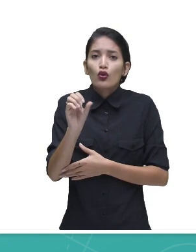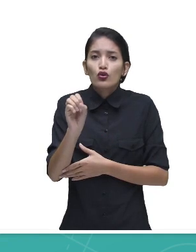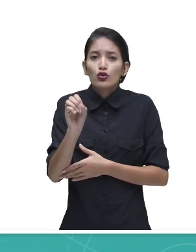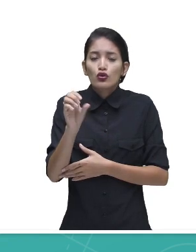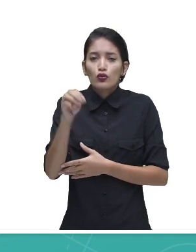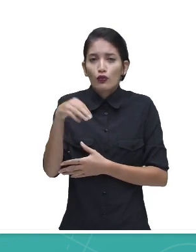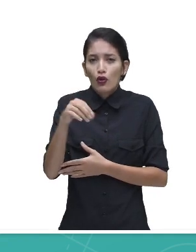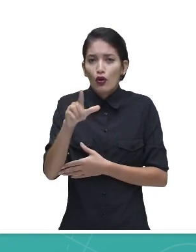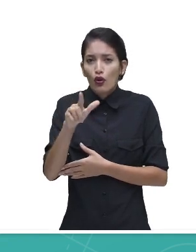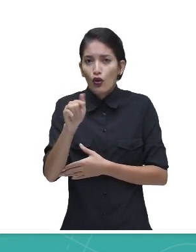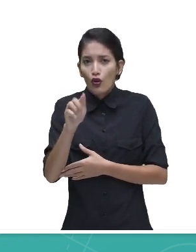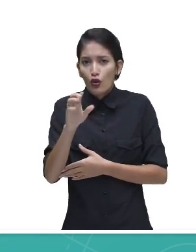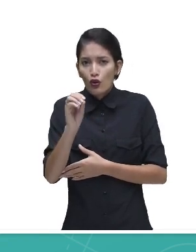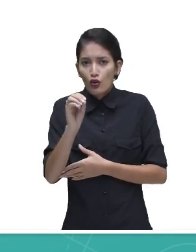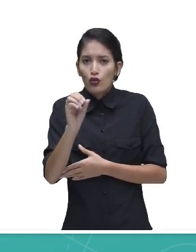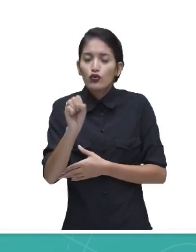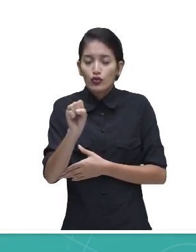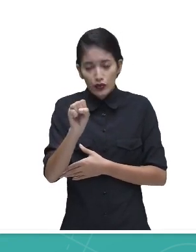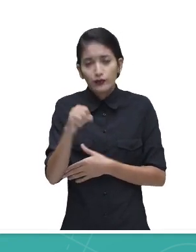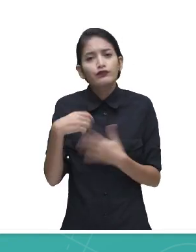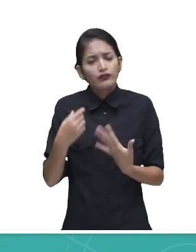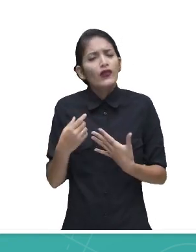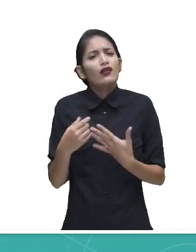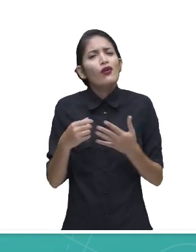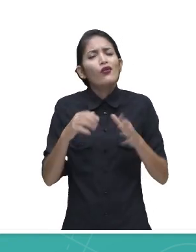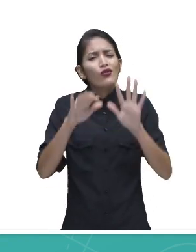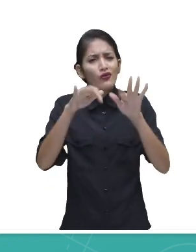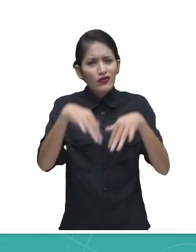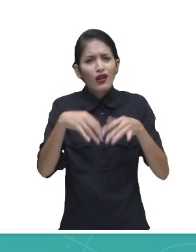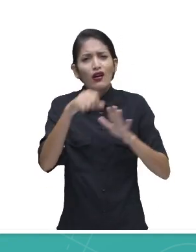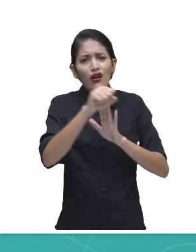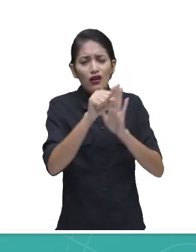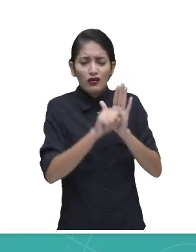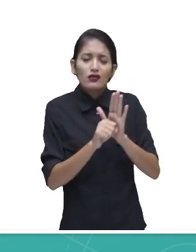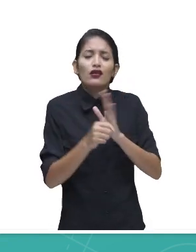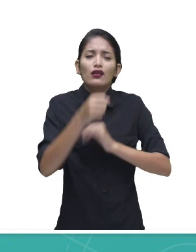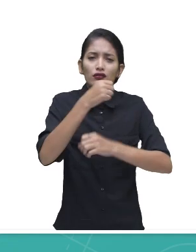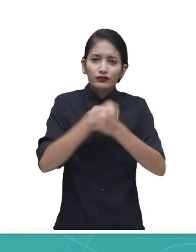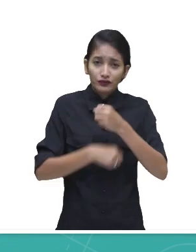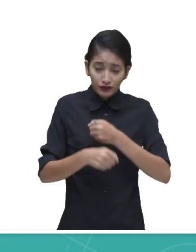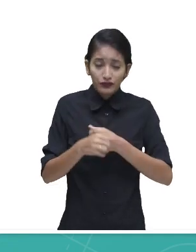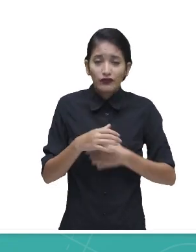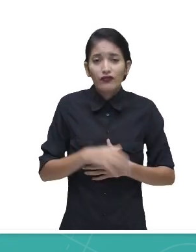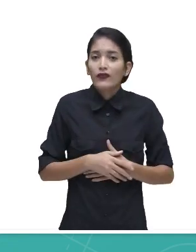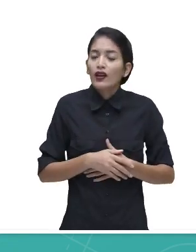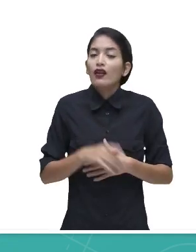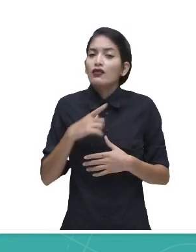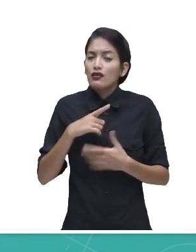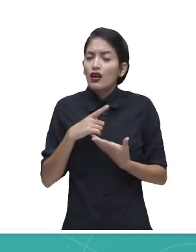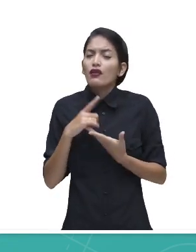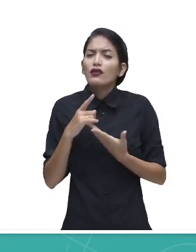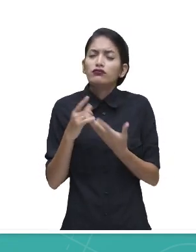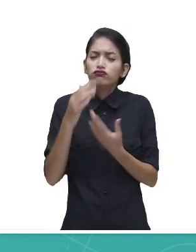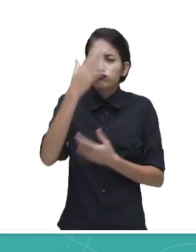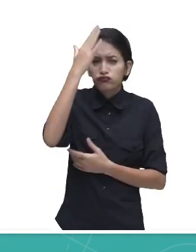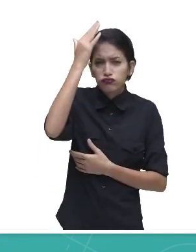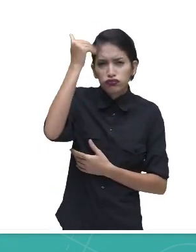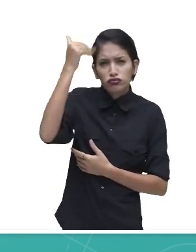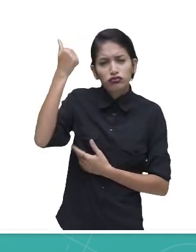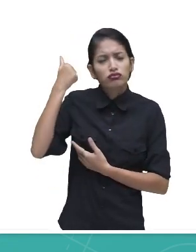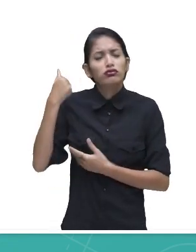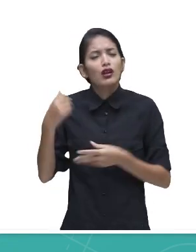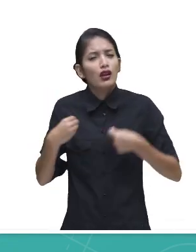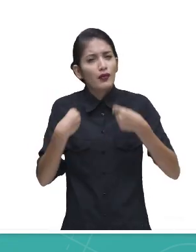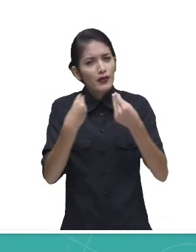E há pouco tempo, no final do século passado, nós tivemos um cosmólogo muito famoso e que trouxe